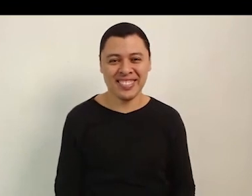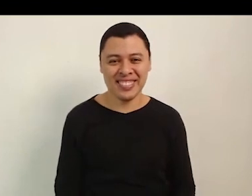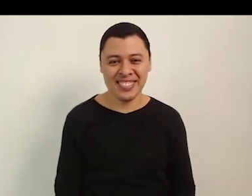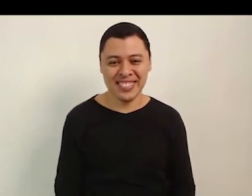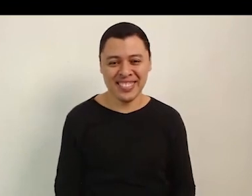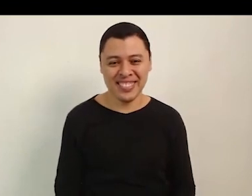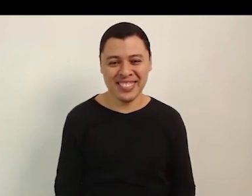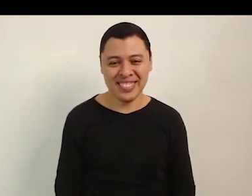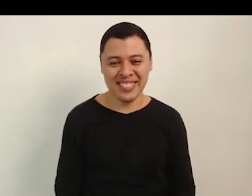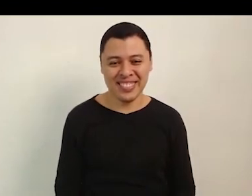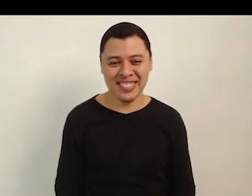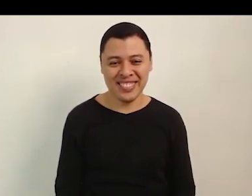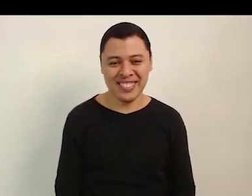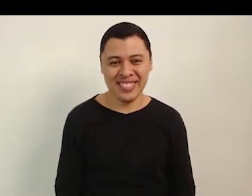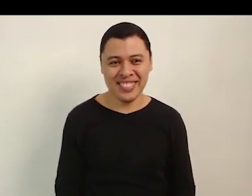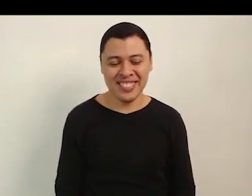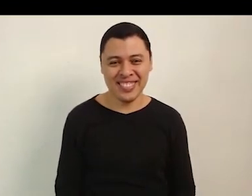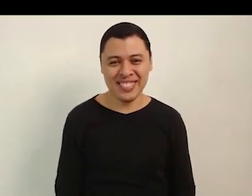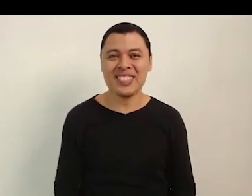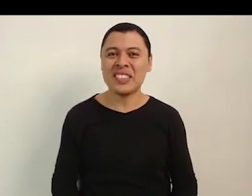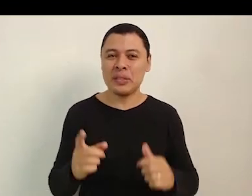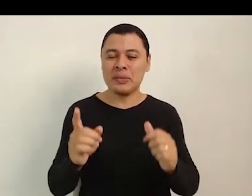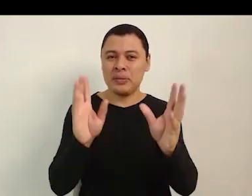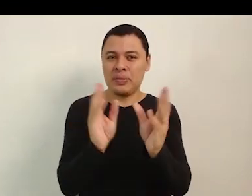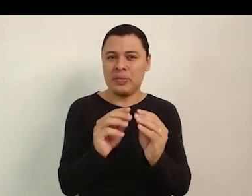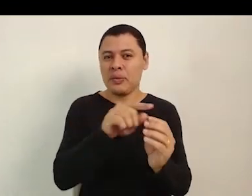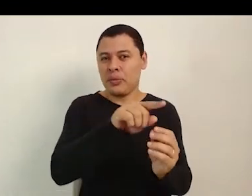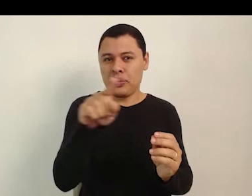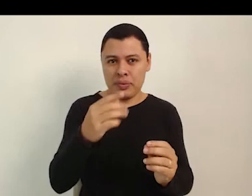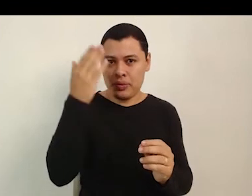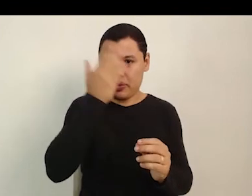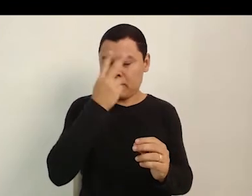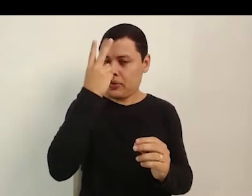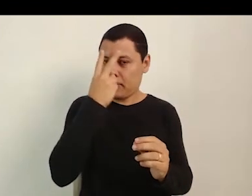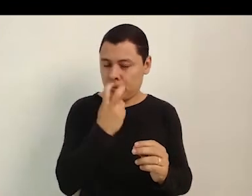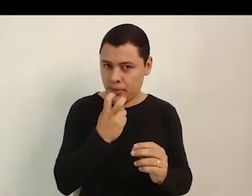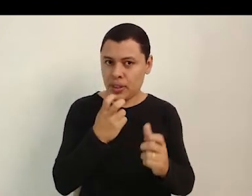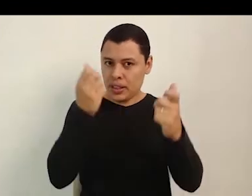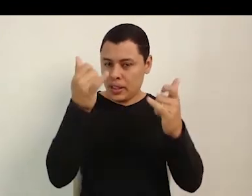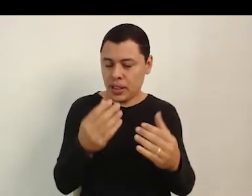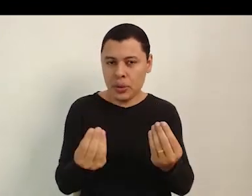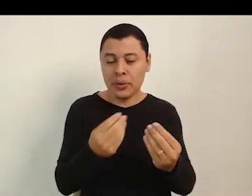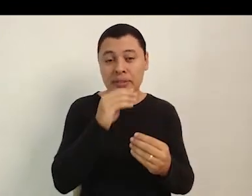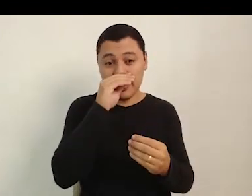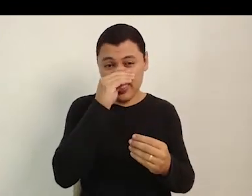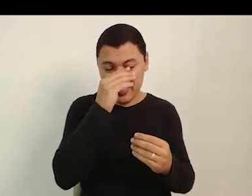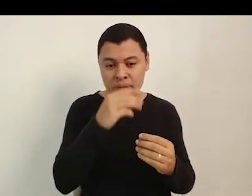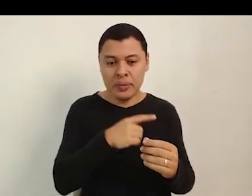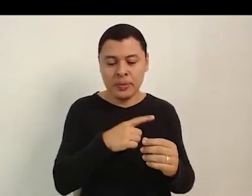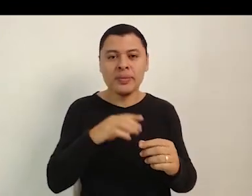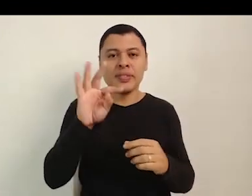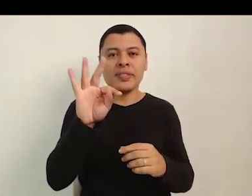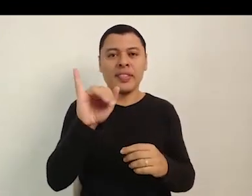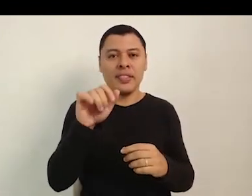Bom, fazendo aqui uma para quem não está enxergando, né? Ela está mostrando aqui o Tix com